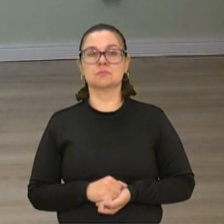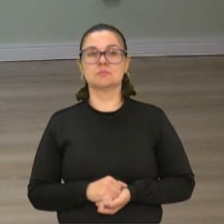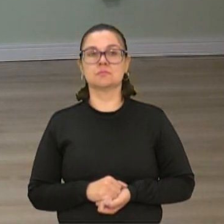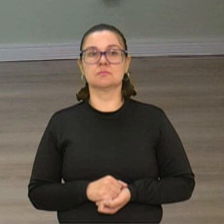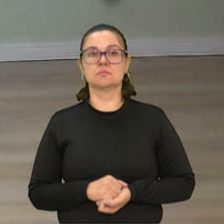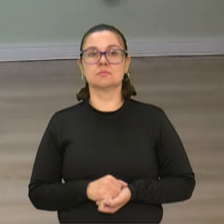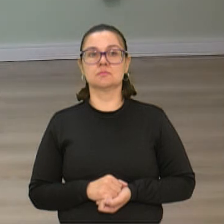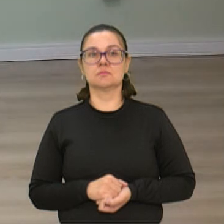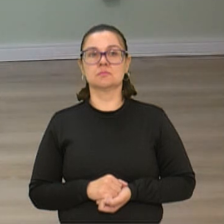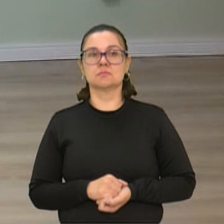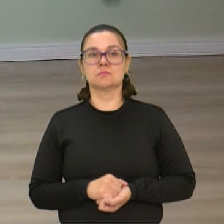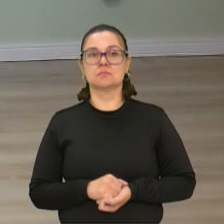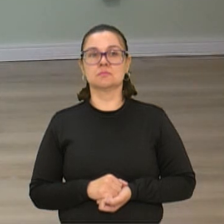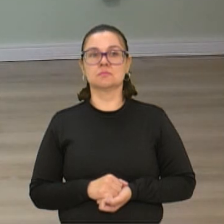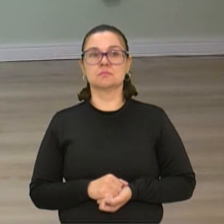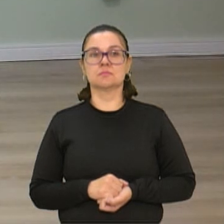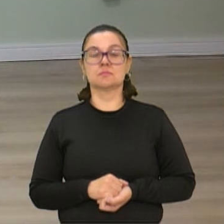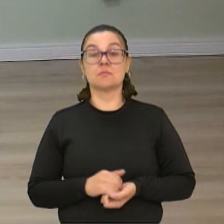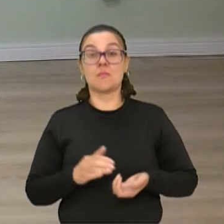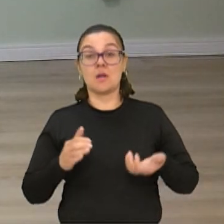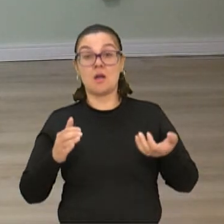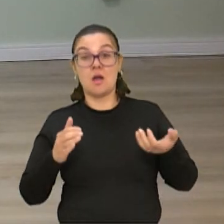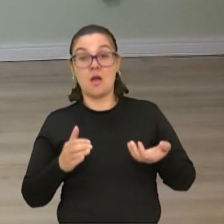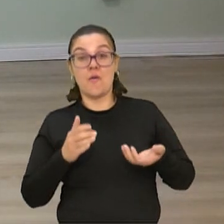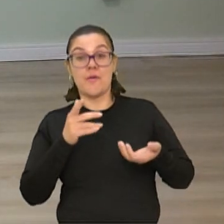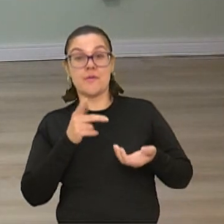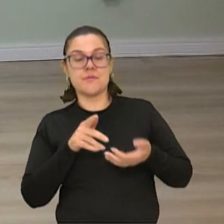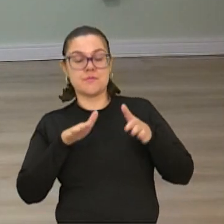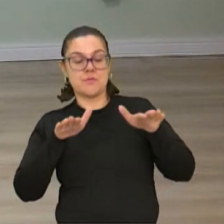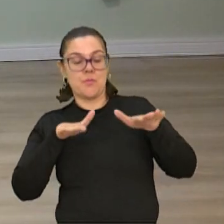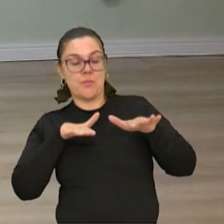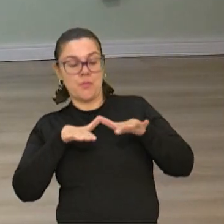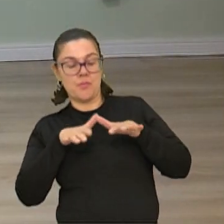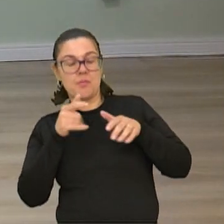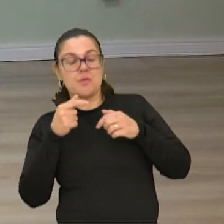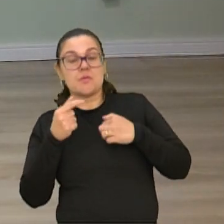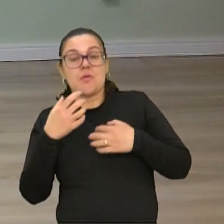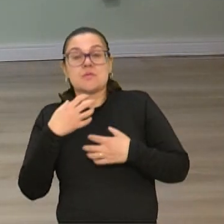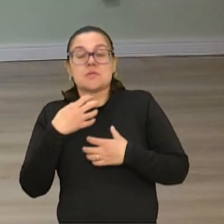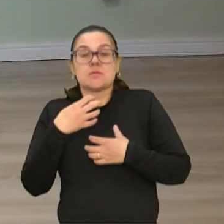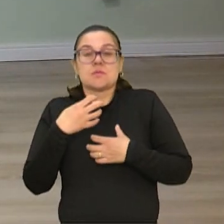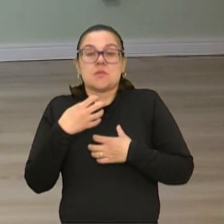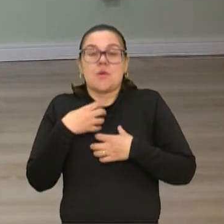sentindo necessidade. Você cria o seu movimento.